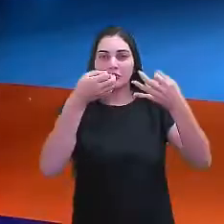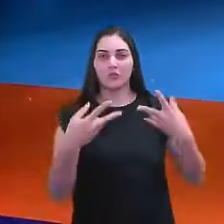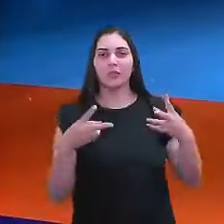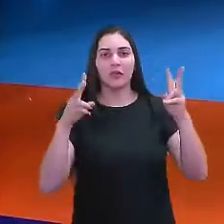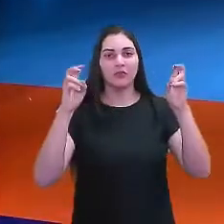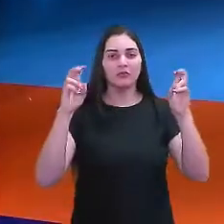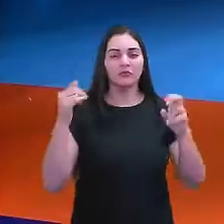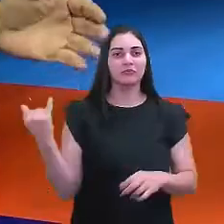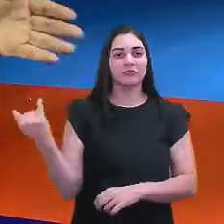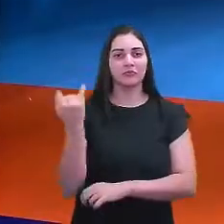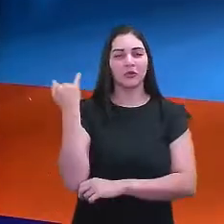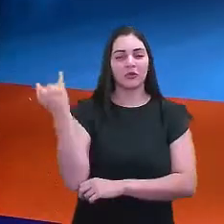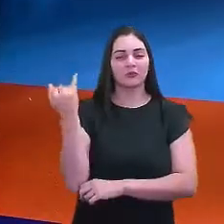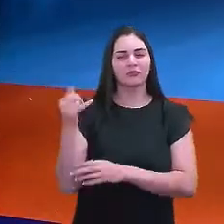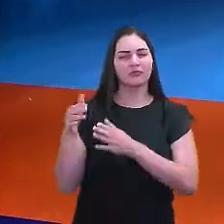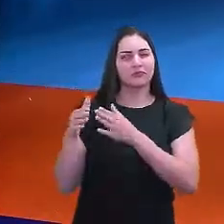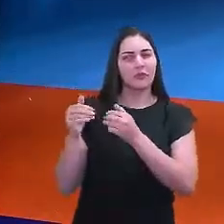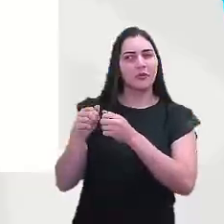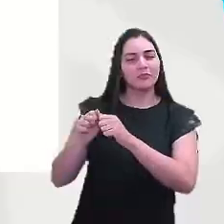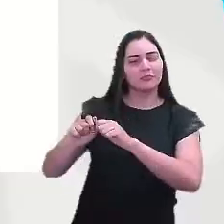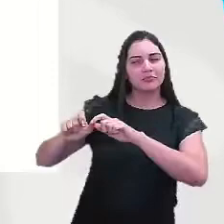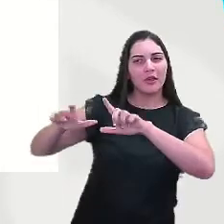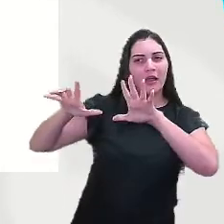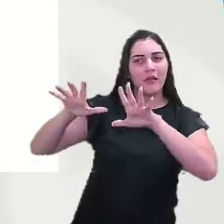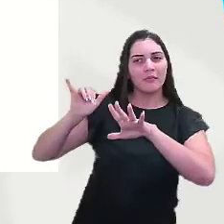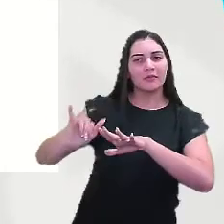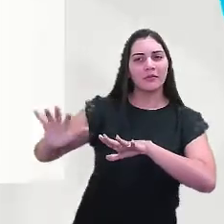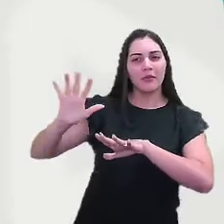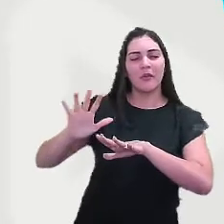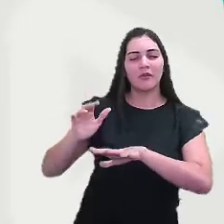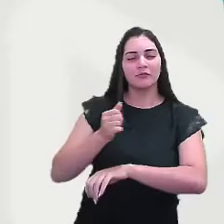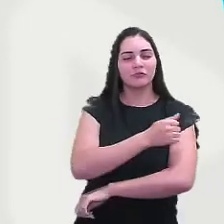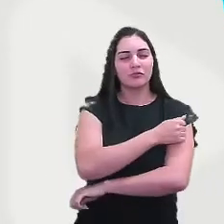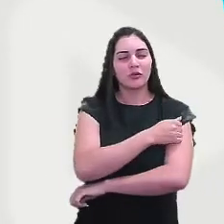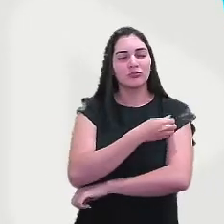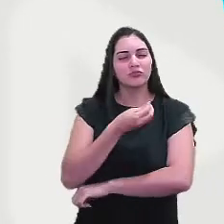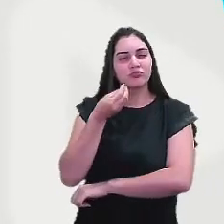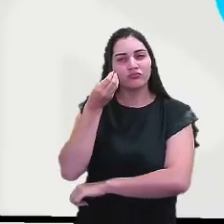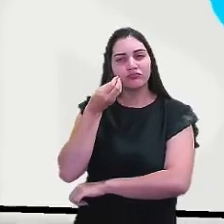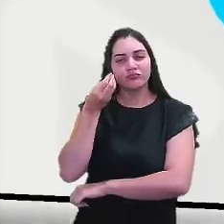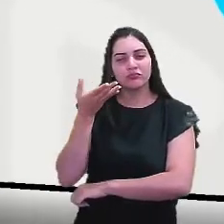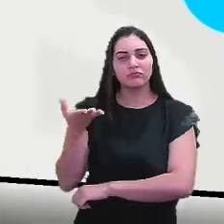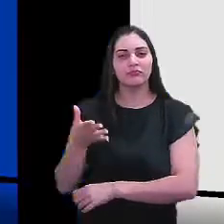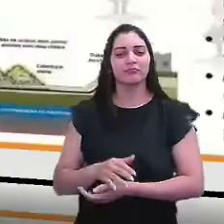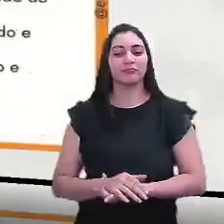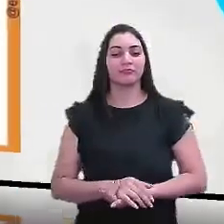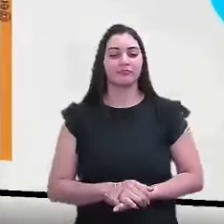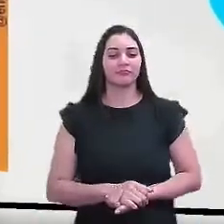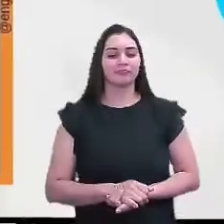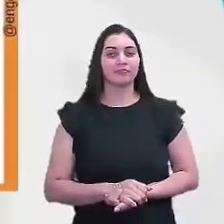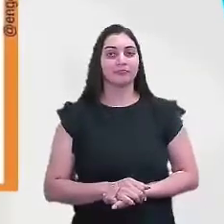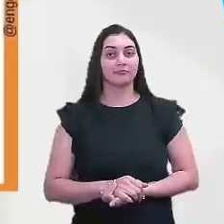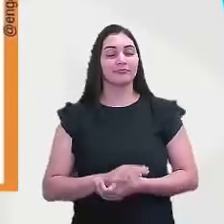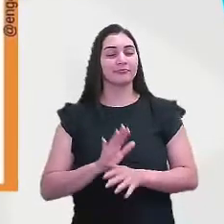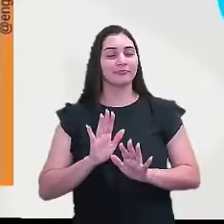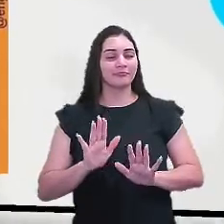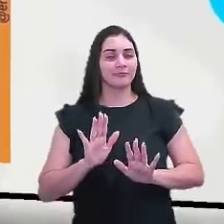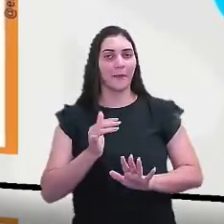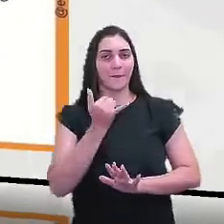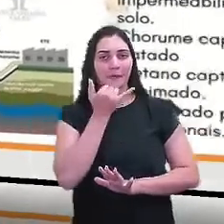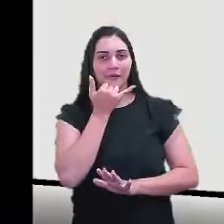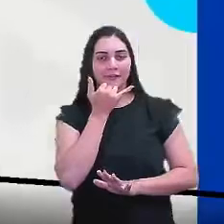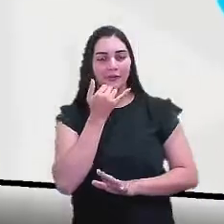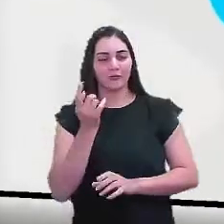para a produção... Abre essa imagem aí, por favor, produção, para que esse aluno possa se apropriar. Já vou pedir para que... Isso. Eita, peraí, gente. Perdão.